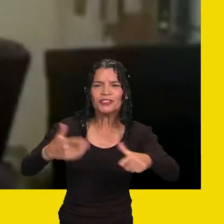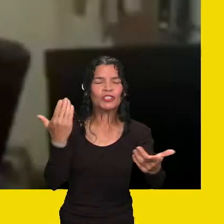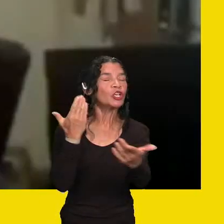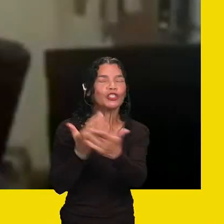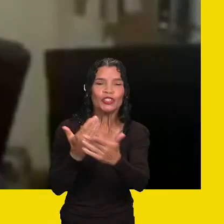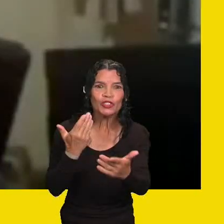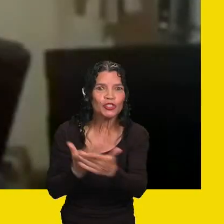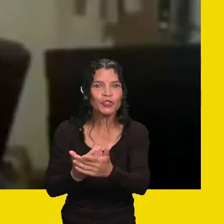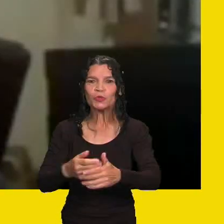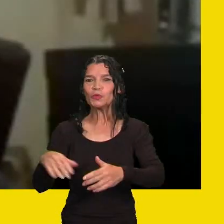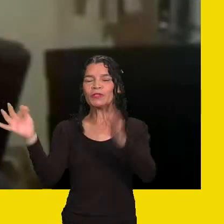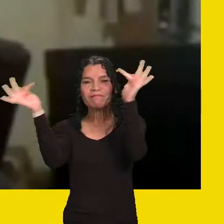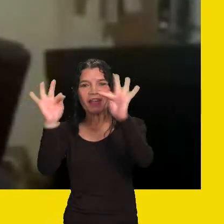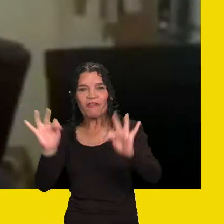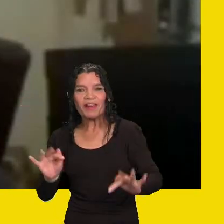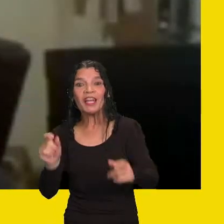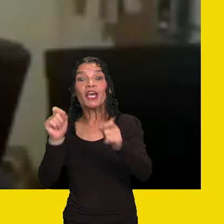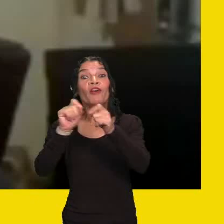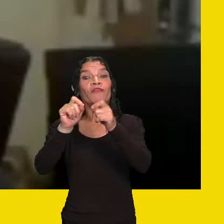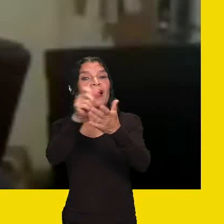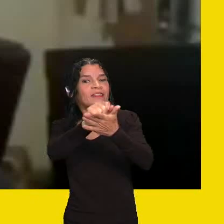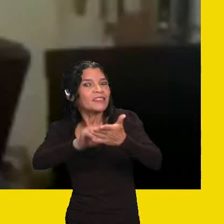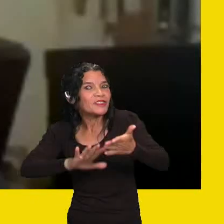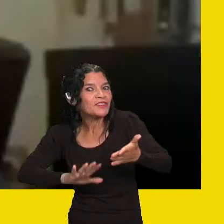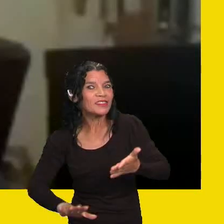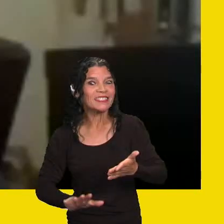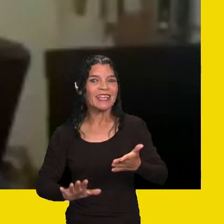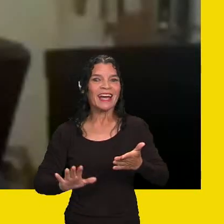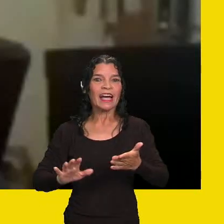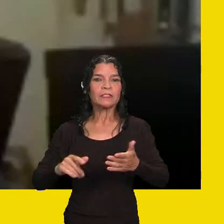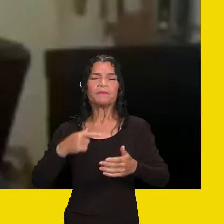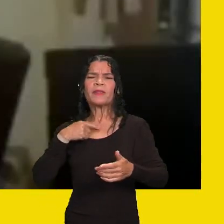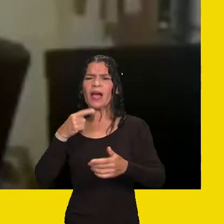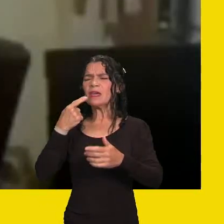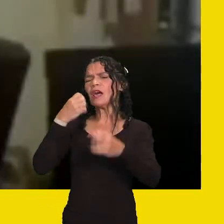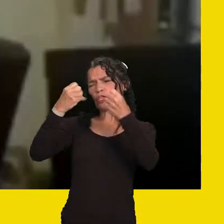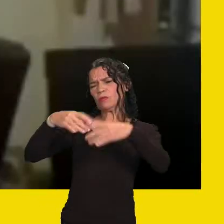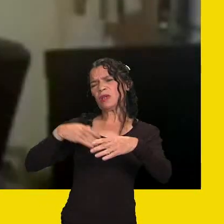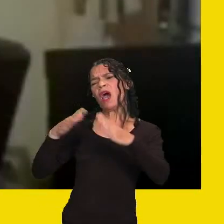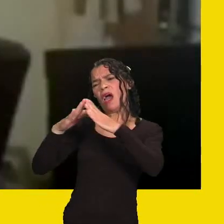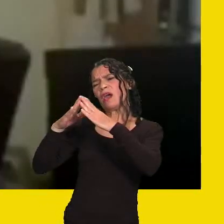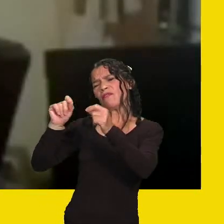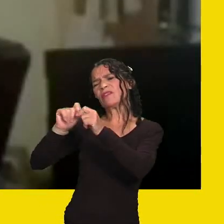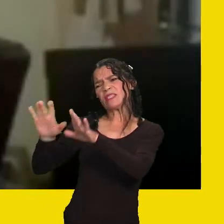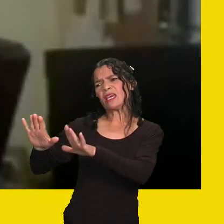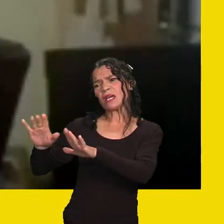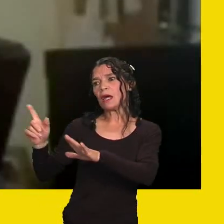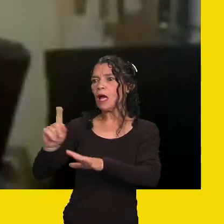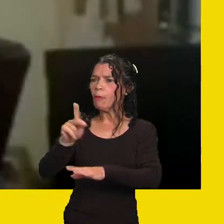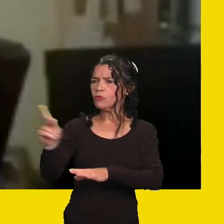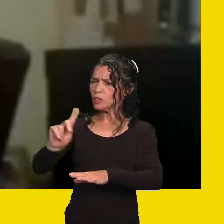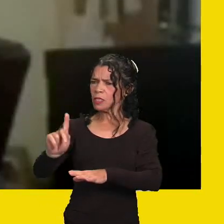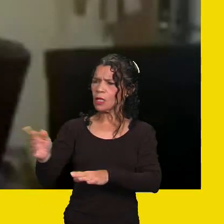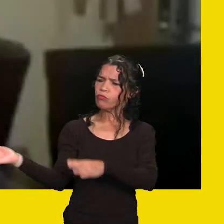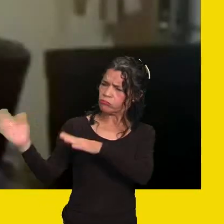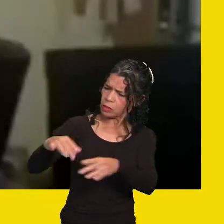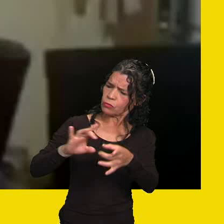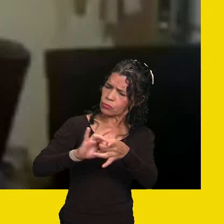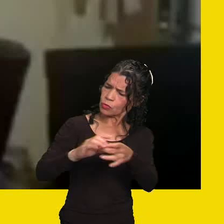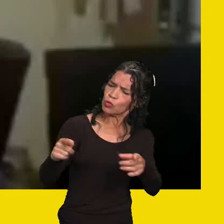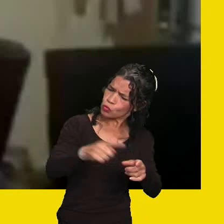consegue fazer alguma atividade, ela: professora, vou fazer em casa. Eu falei: não, vamos fazer agora juntas. Ela, nossa, mas a senhora é